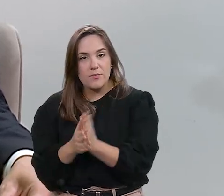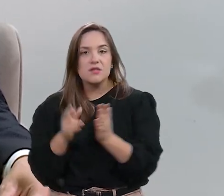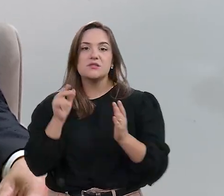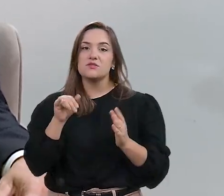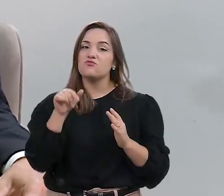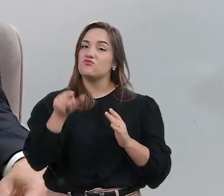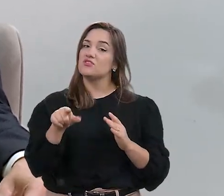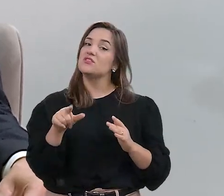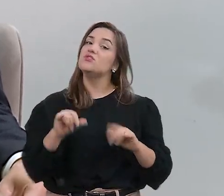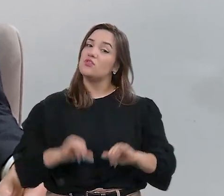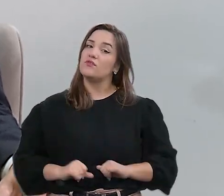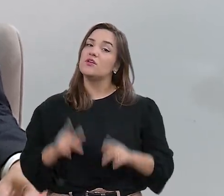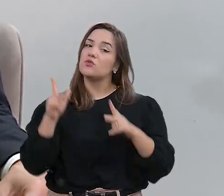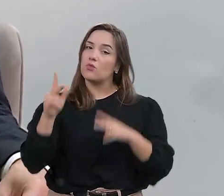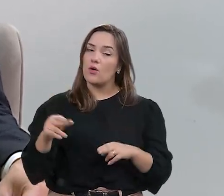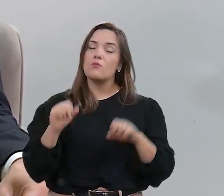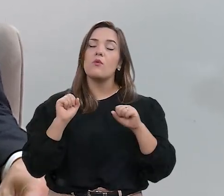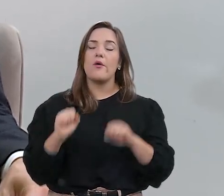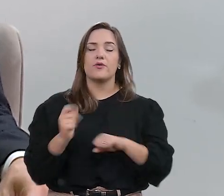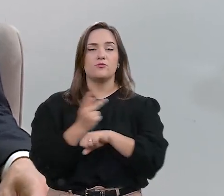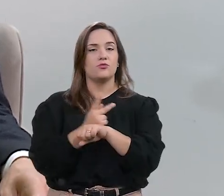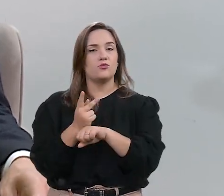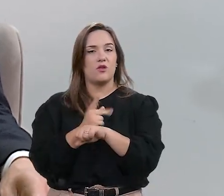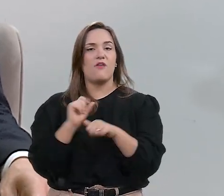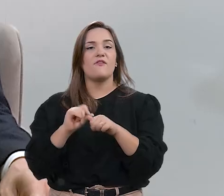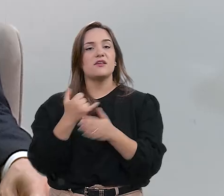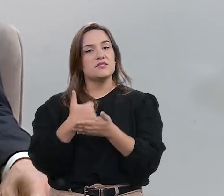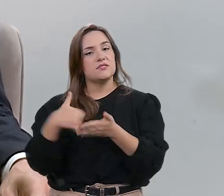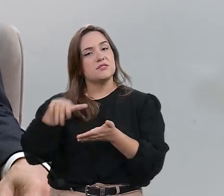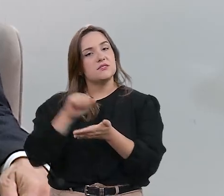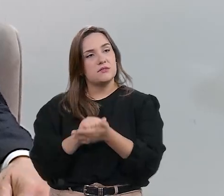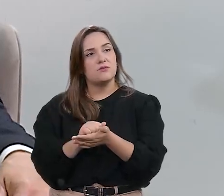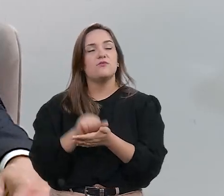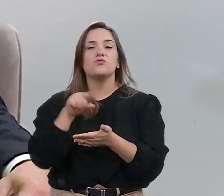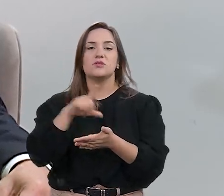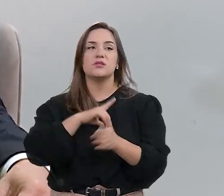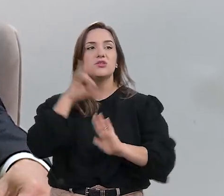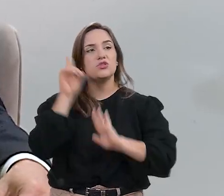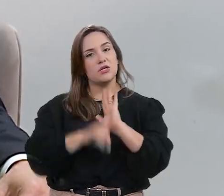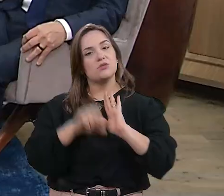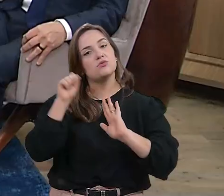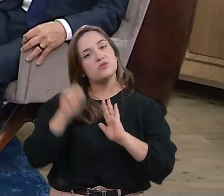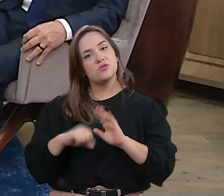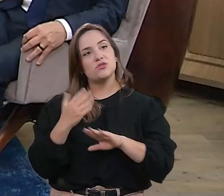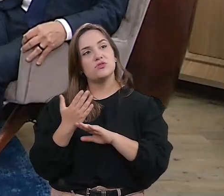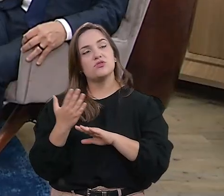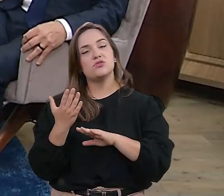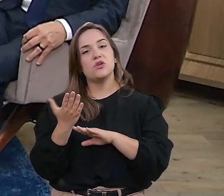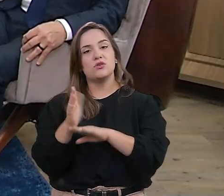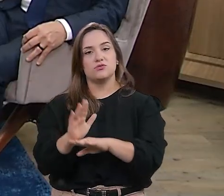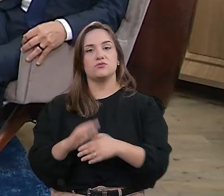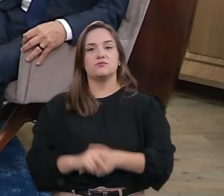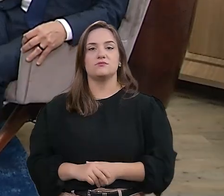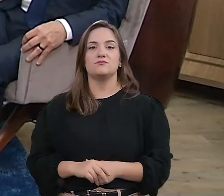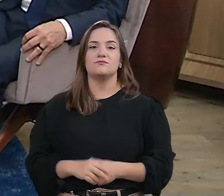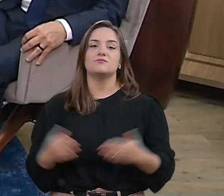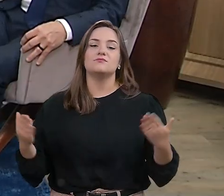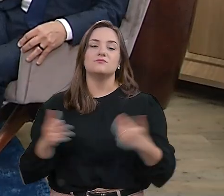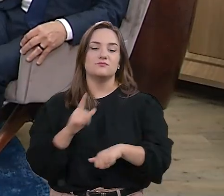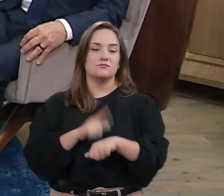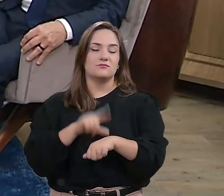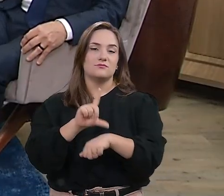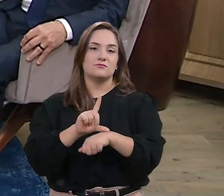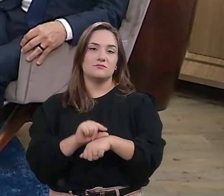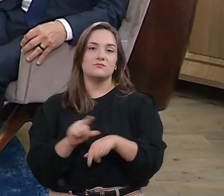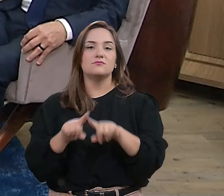nessa situação, procure, faça o seu cadastro, você tem o direito de ser beneficiado. Deputado, nosso tempo é um pouco curto,